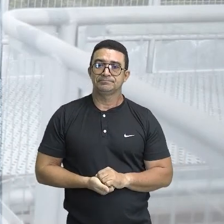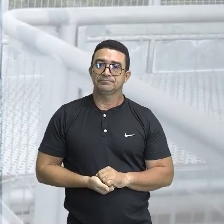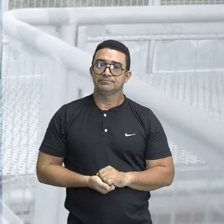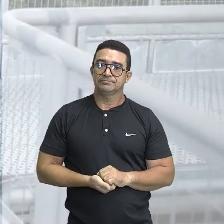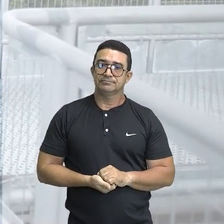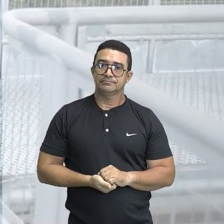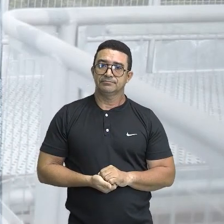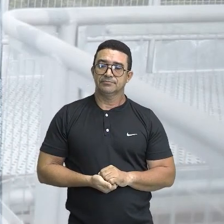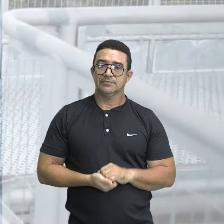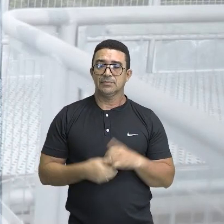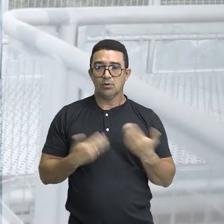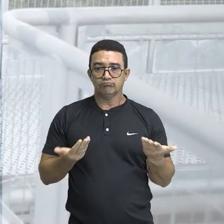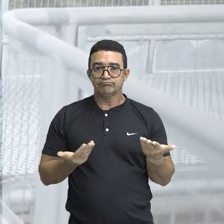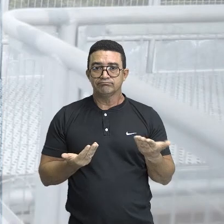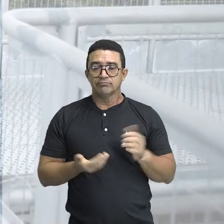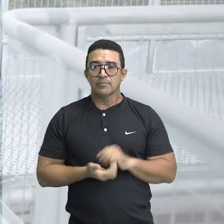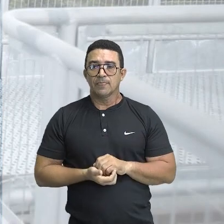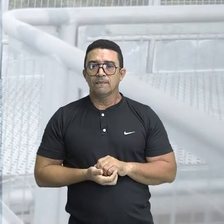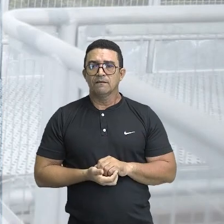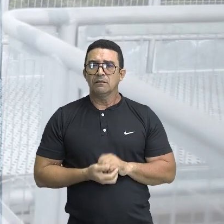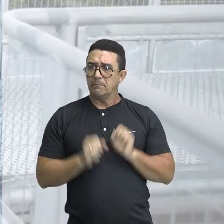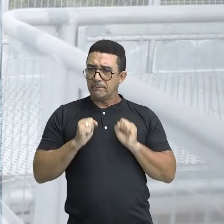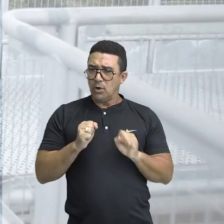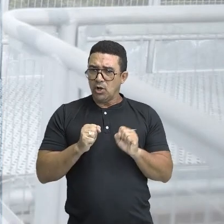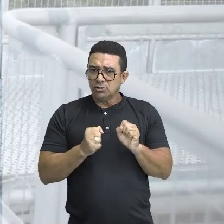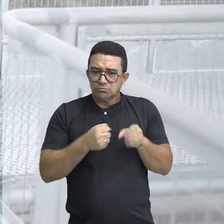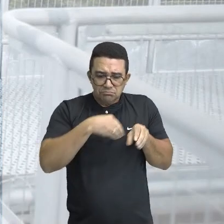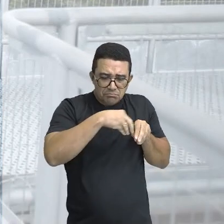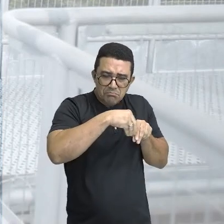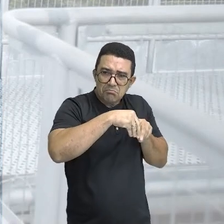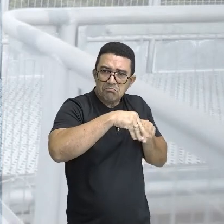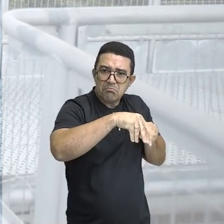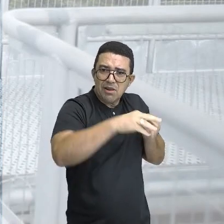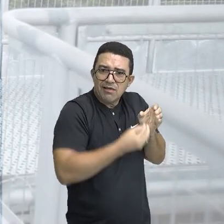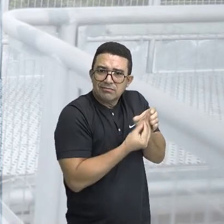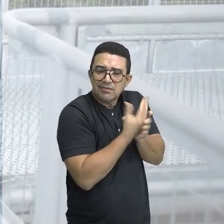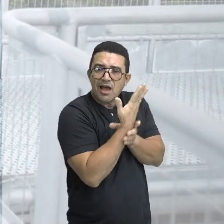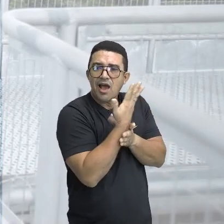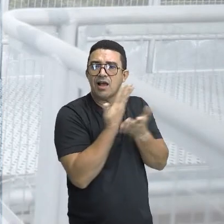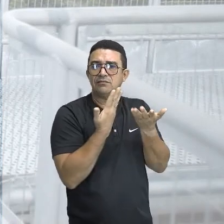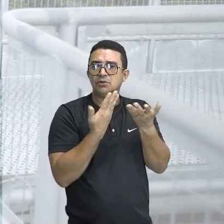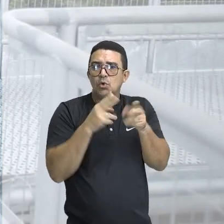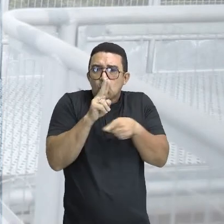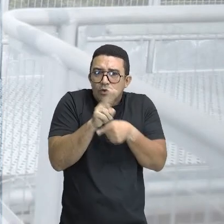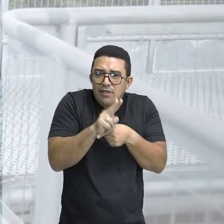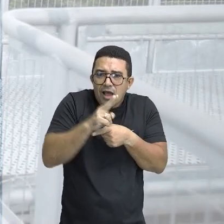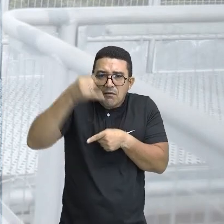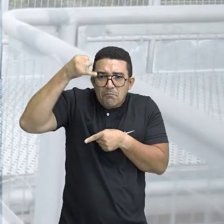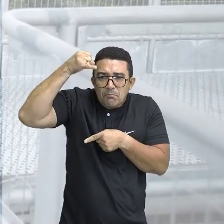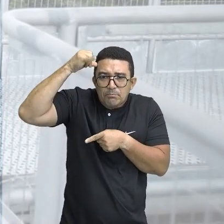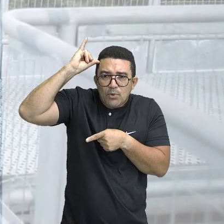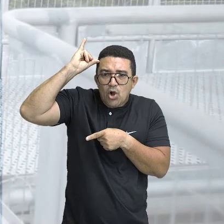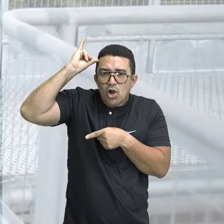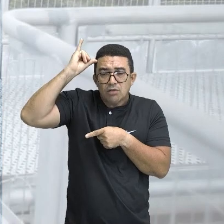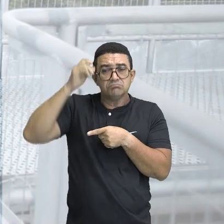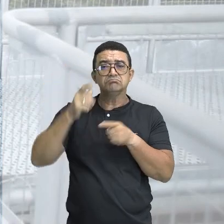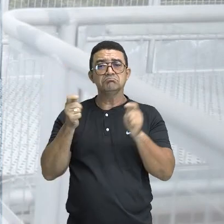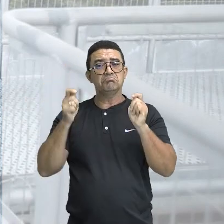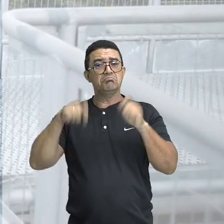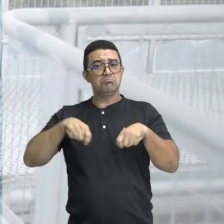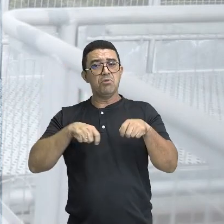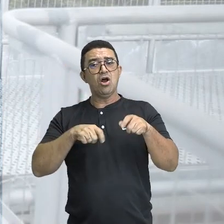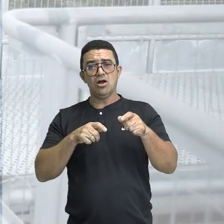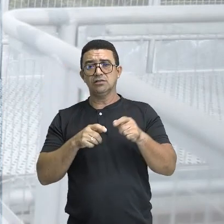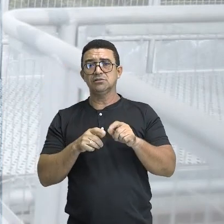que não é que você não possa plantar, que é que nós não possamos criar, digamos, gado, ou que não se faça